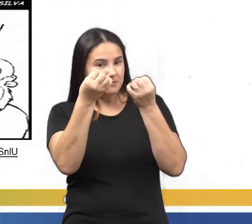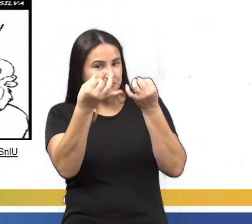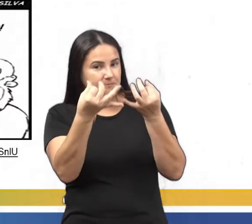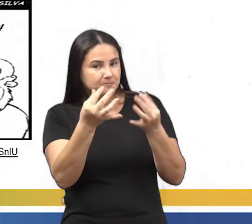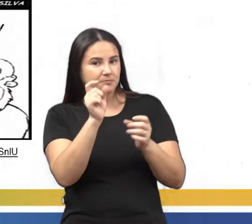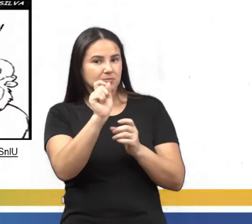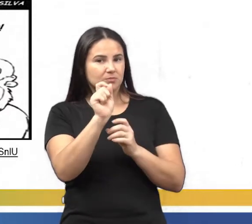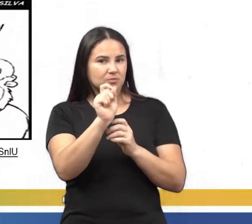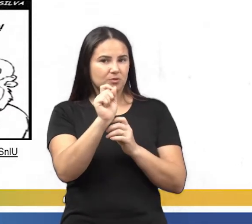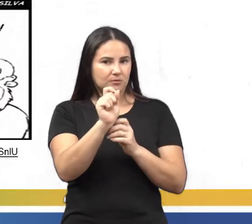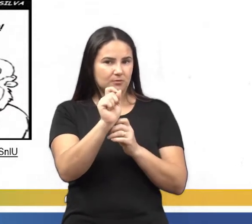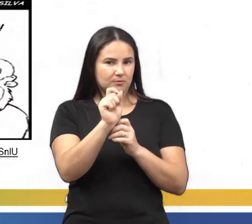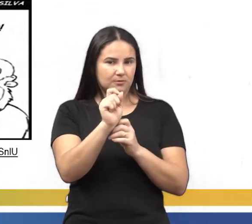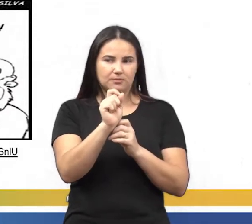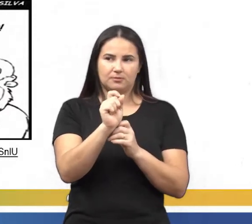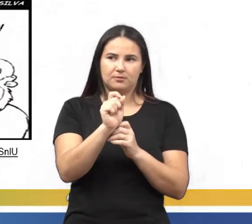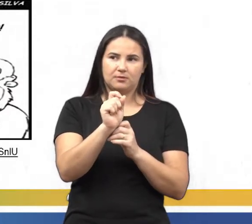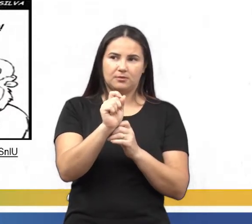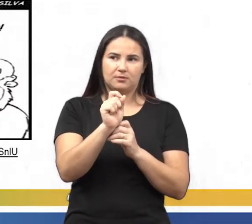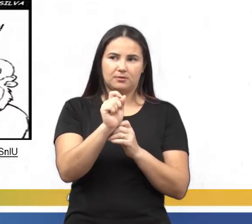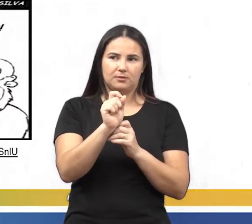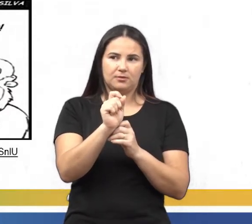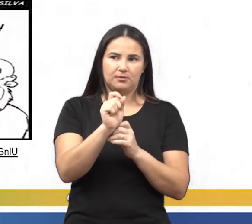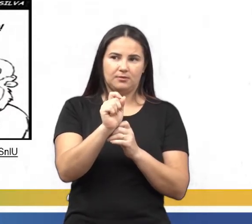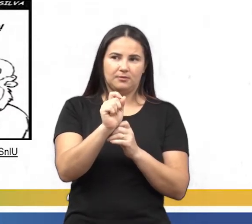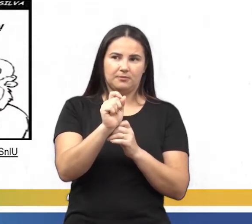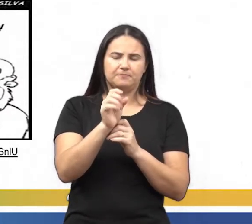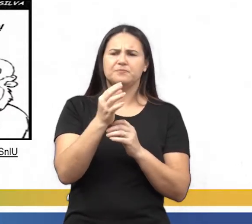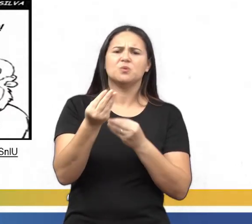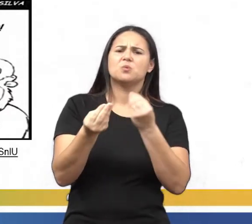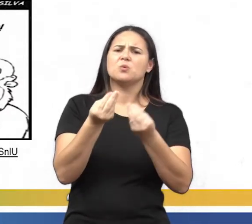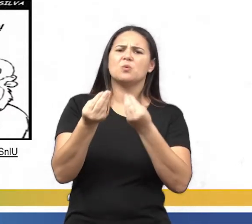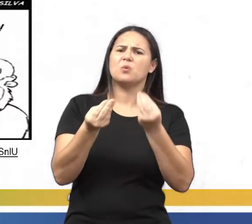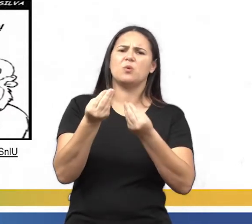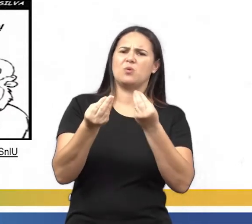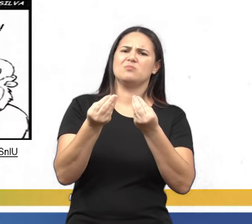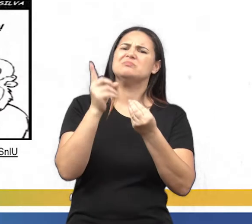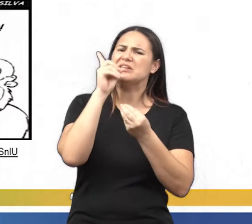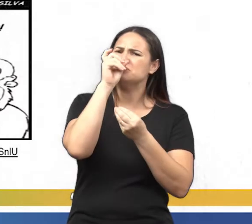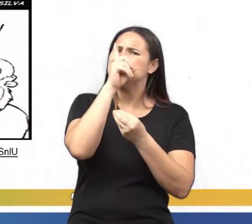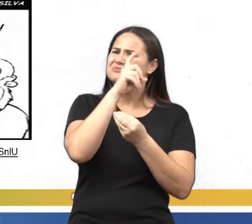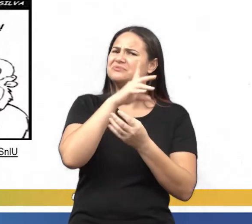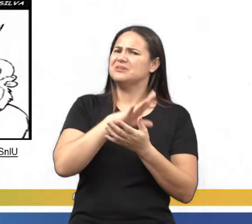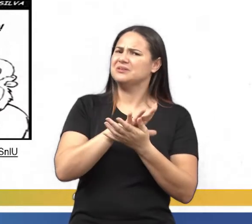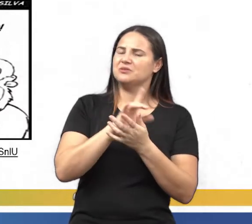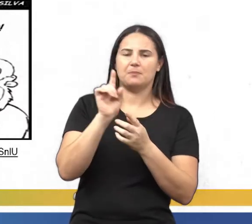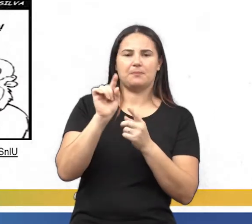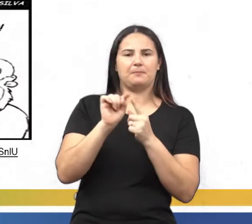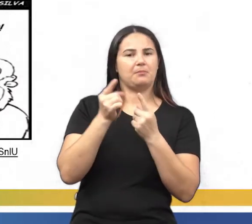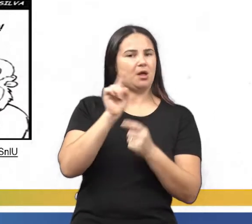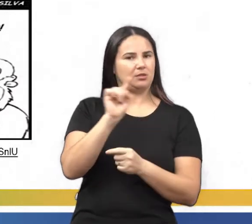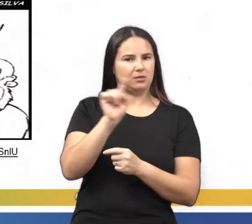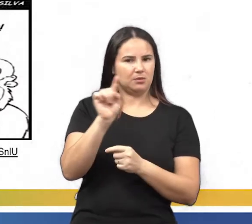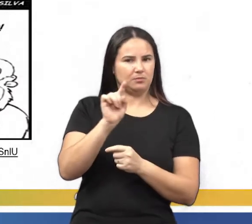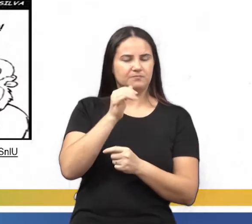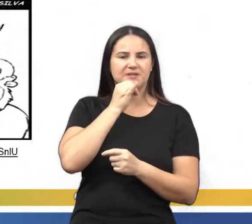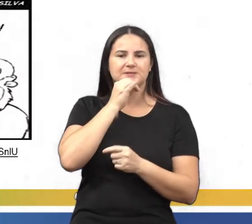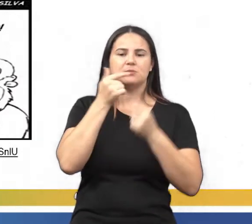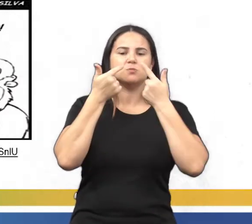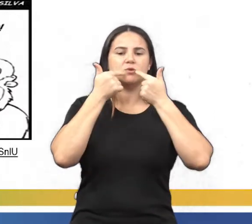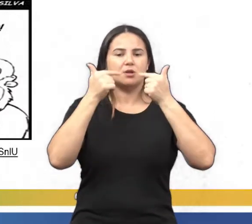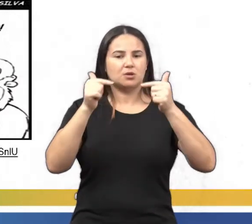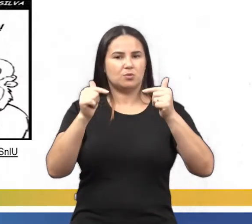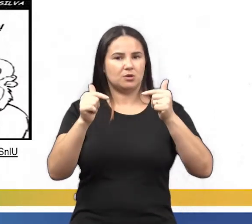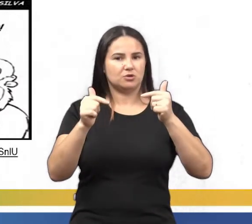um código utilizando o próprio código. Como assim, né? Parece meio difícil, mas não é, gente. Eu vou usar a